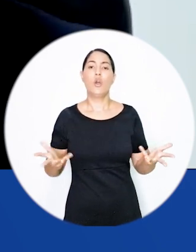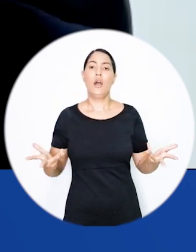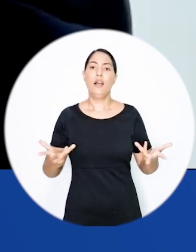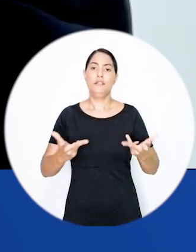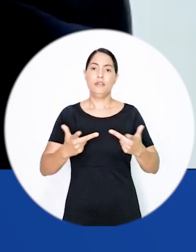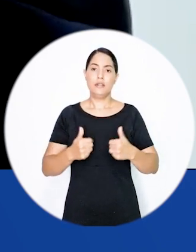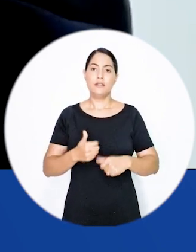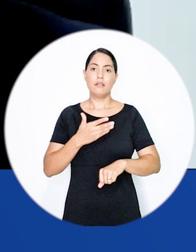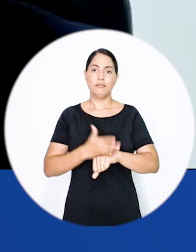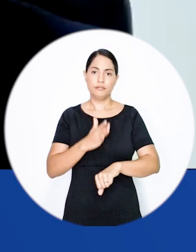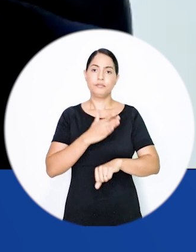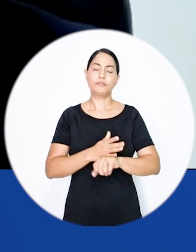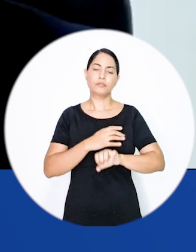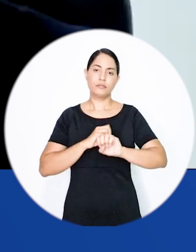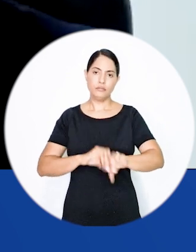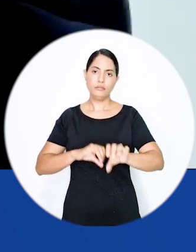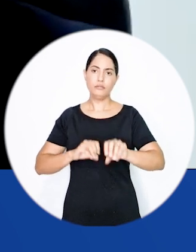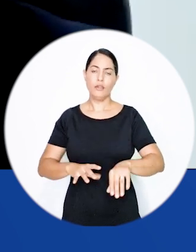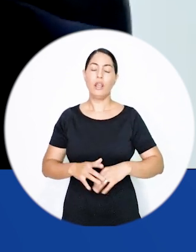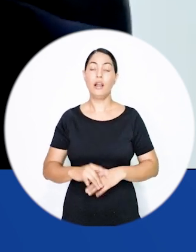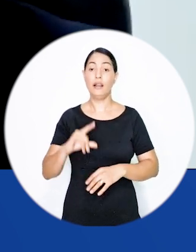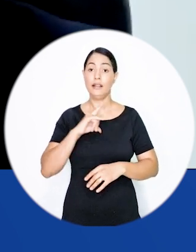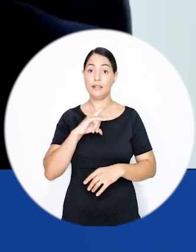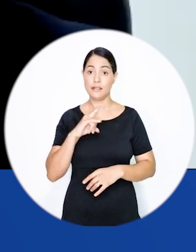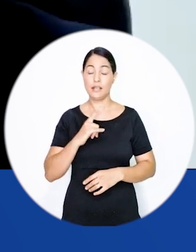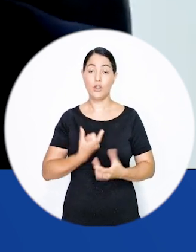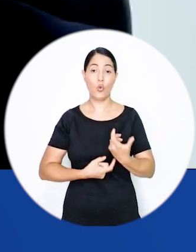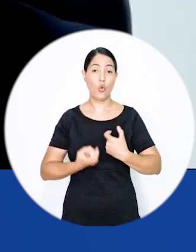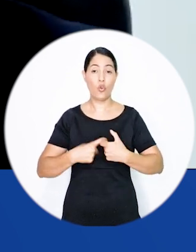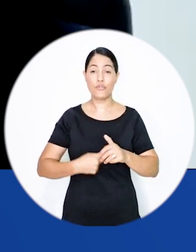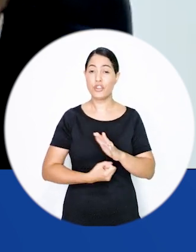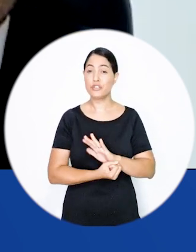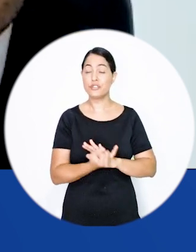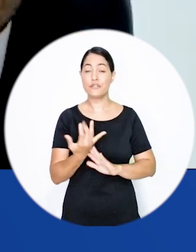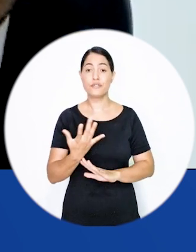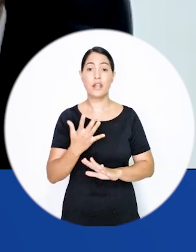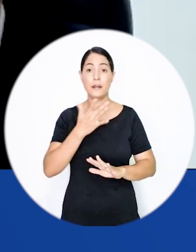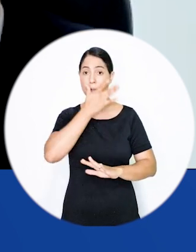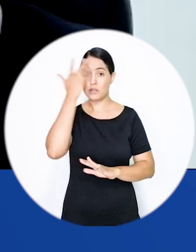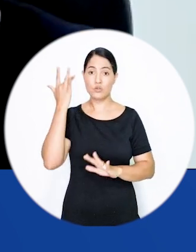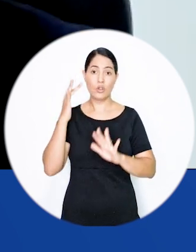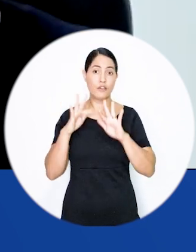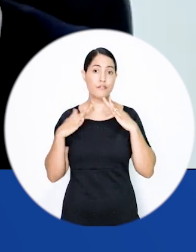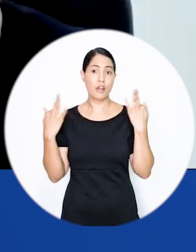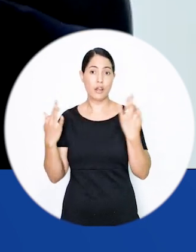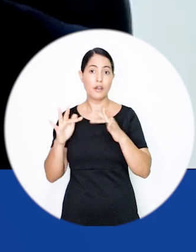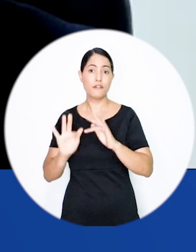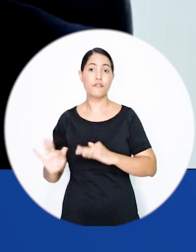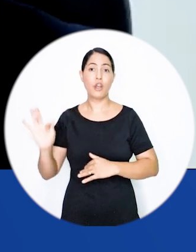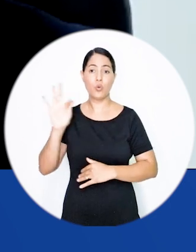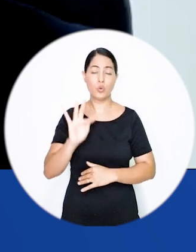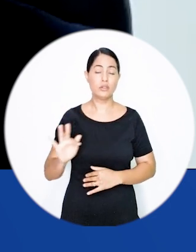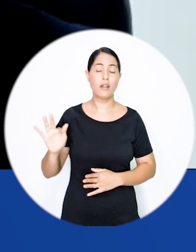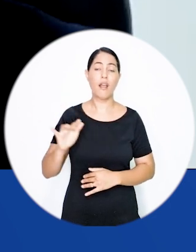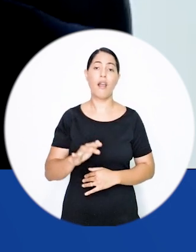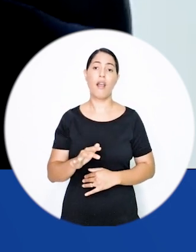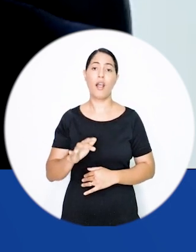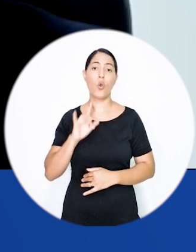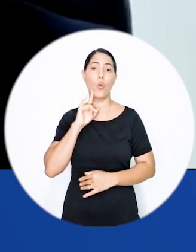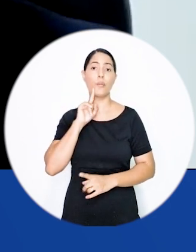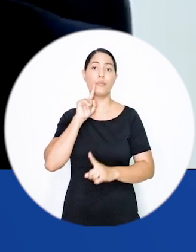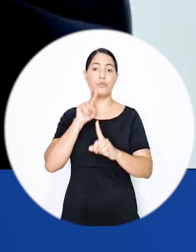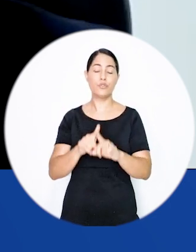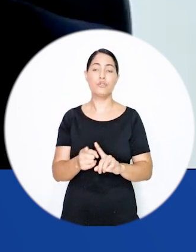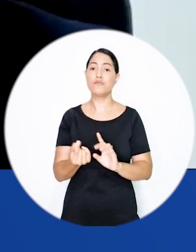qualificação. Nós fizemos diversos convênios com diversas faculdades